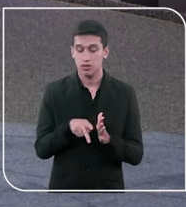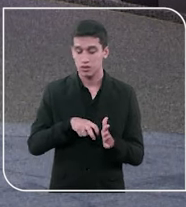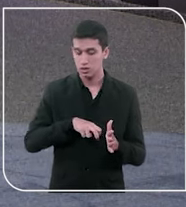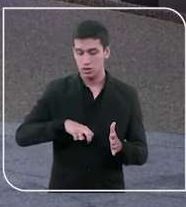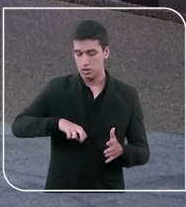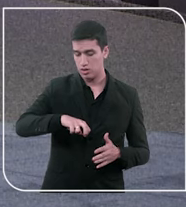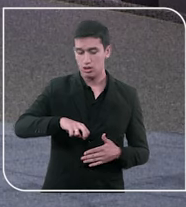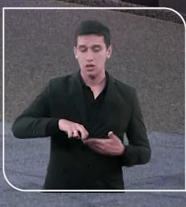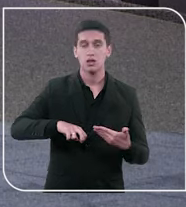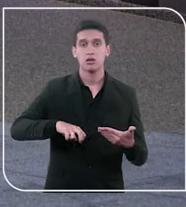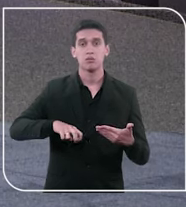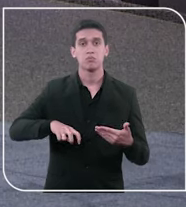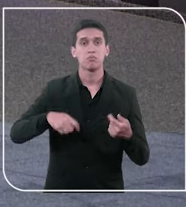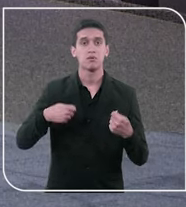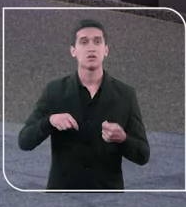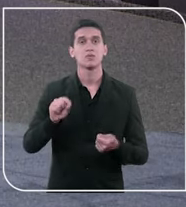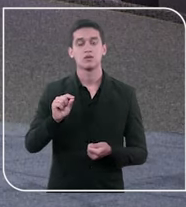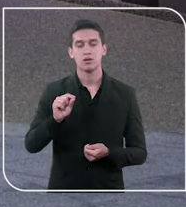de contas, dos jurados?